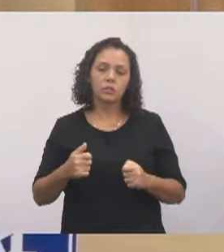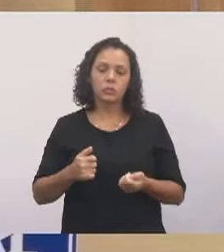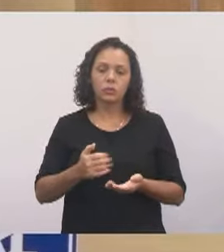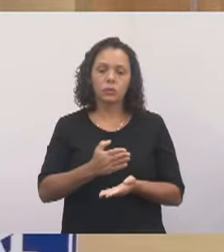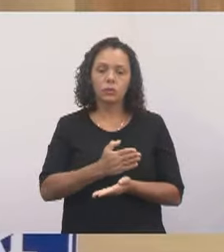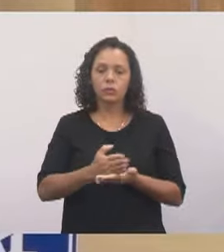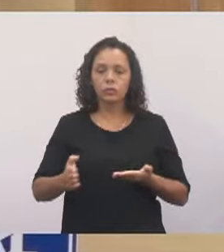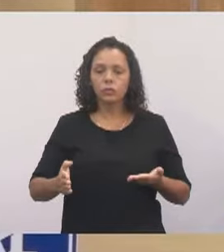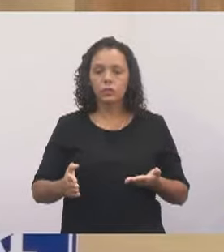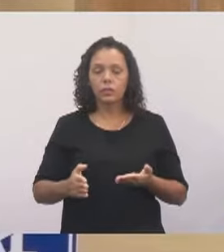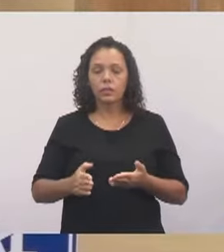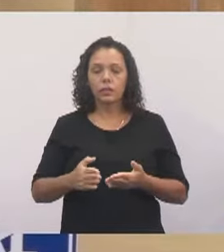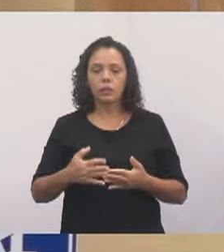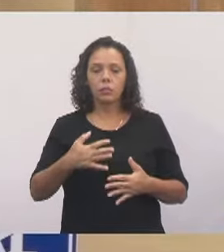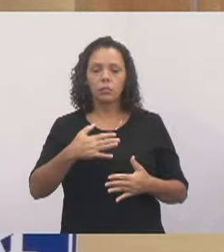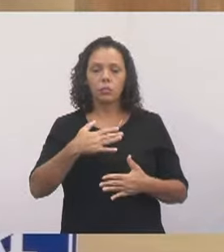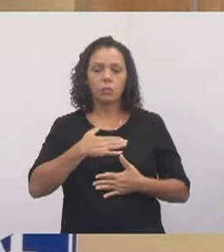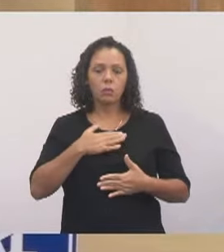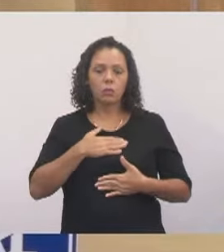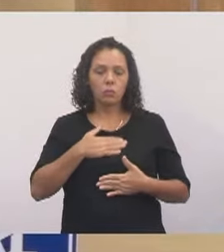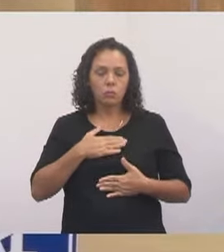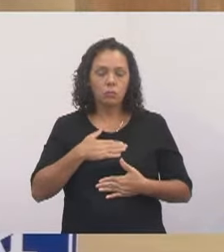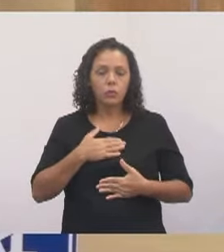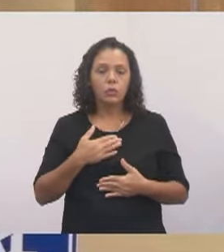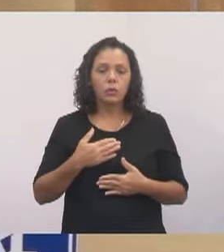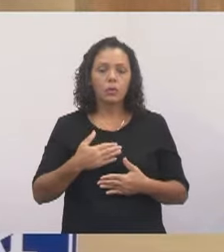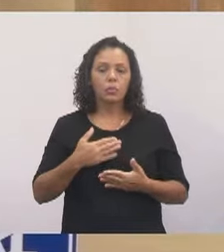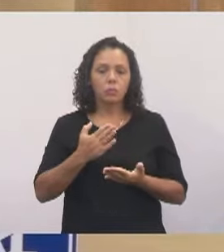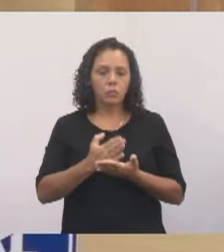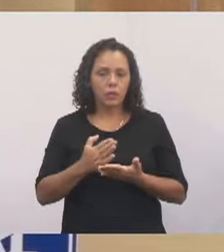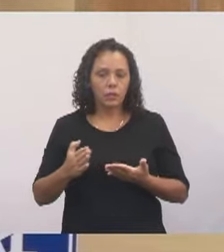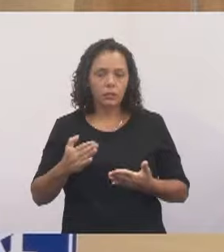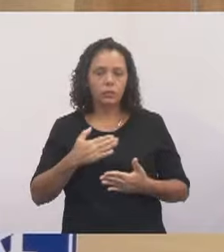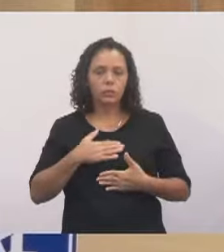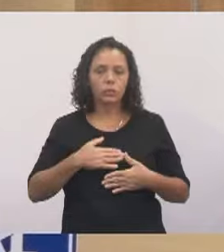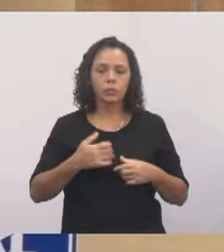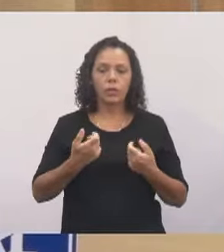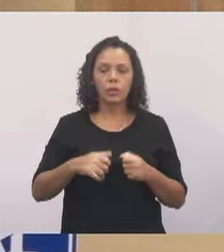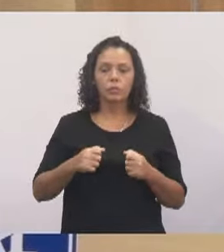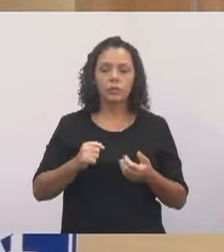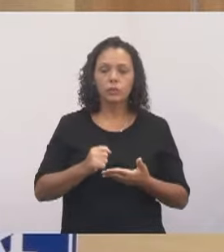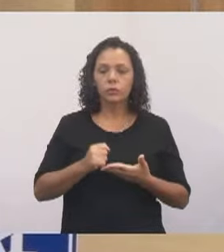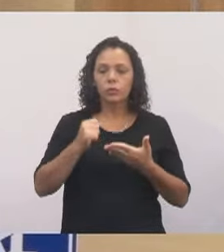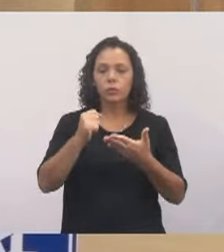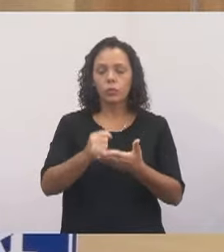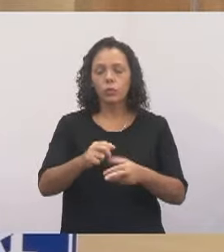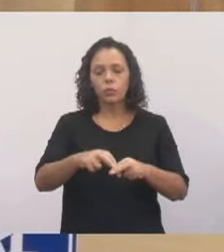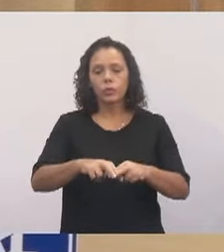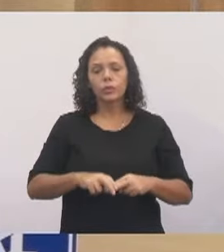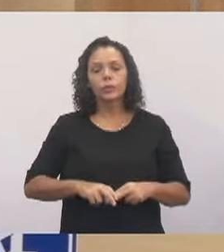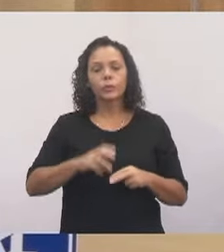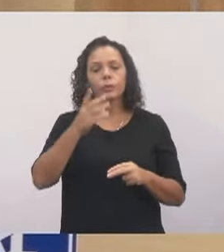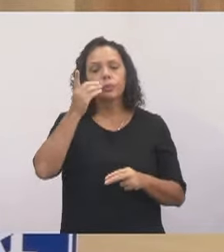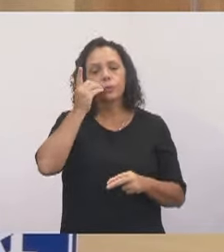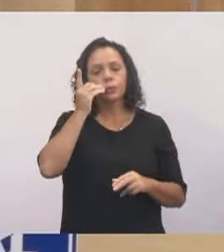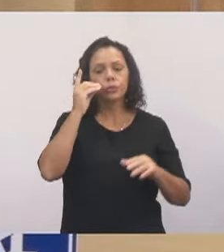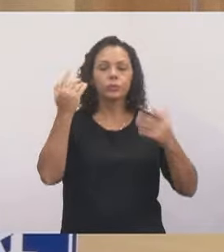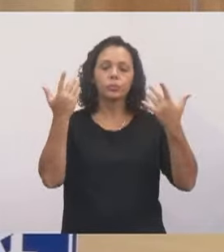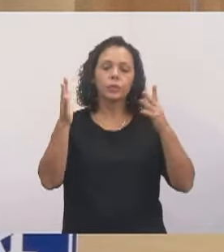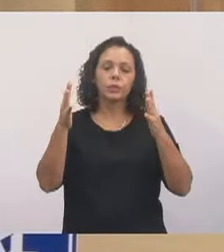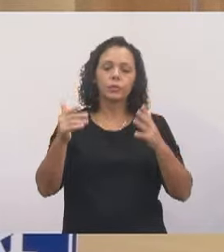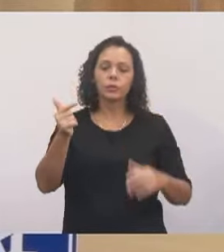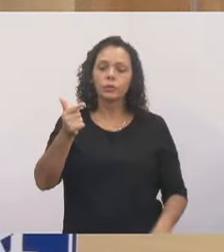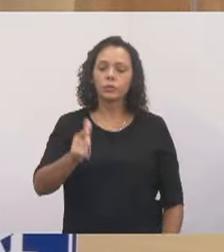coisa, nesse sentido, e que precisa de um acolhimento. Então, parabéns a todos vocês, parabéns, Dude, mais uma vez. Com certeza,